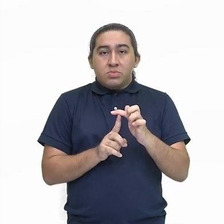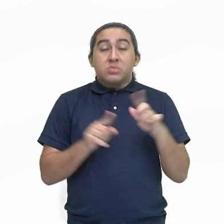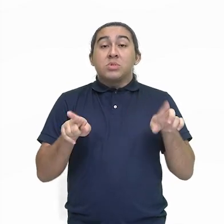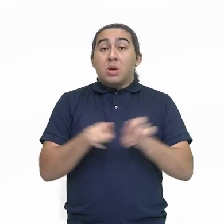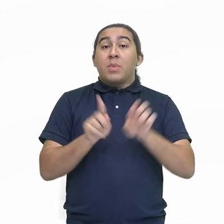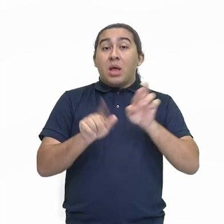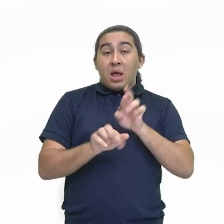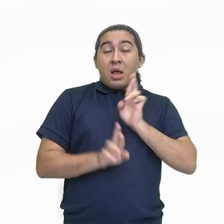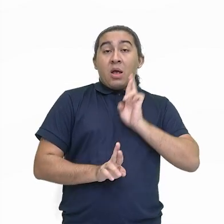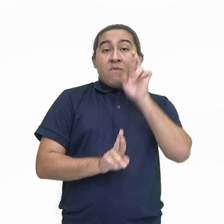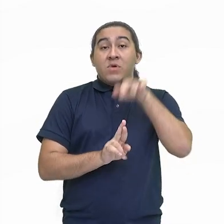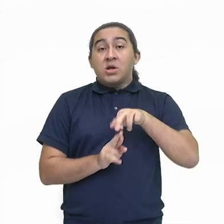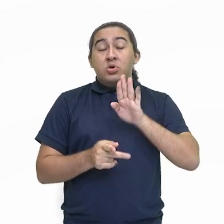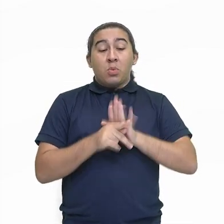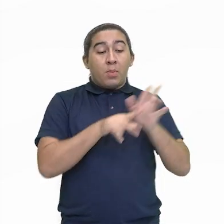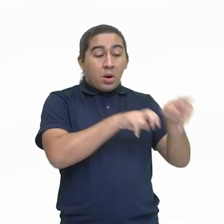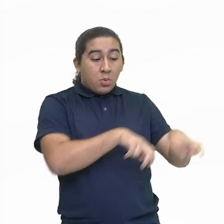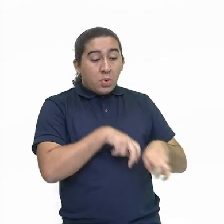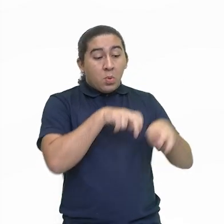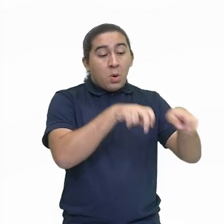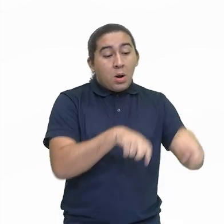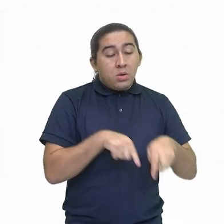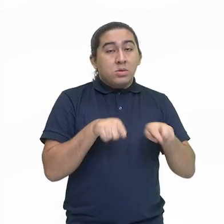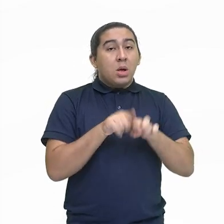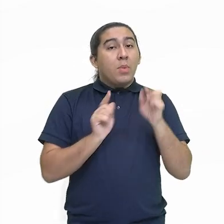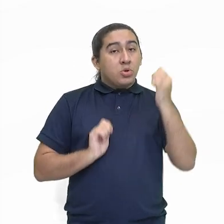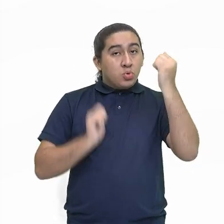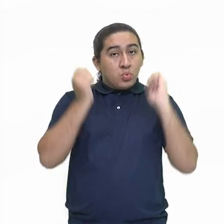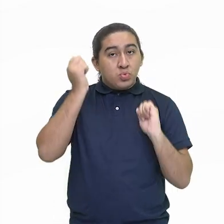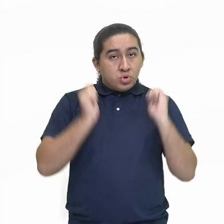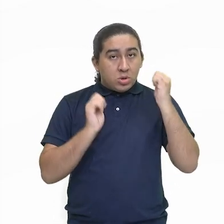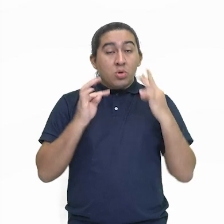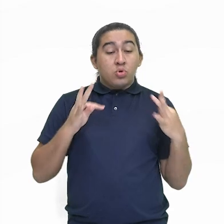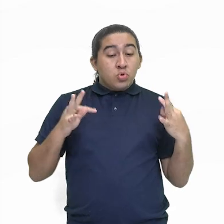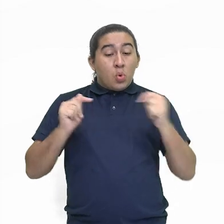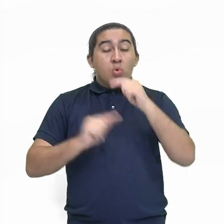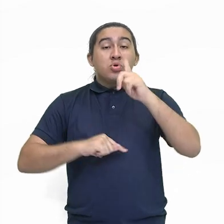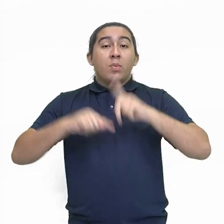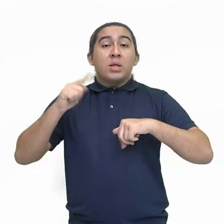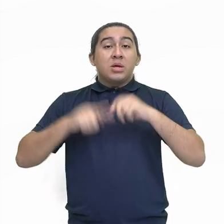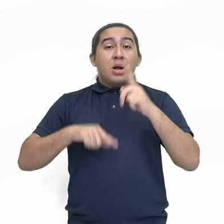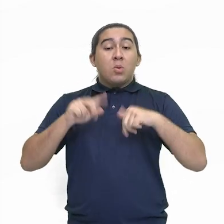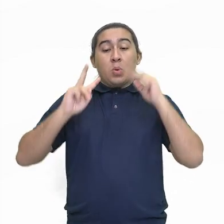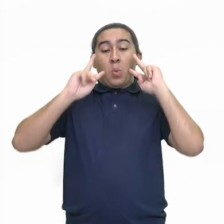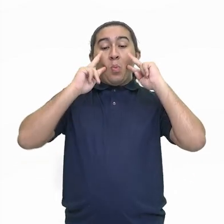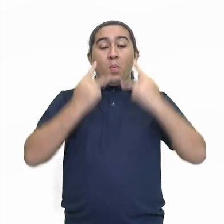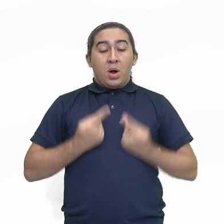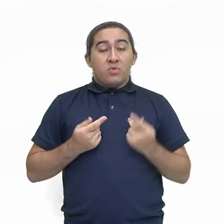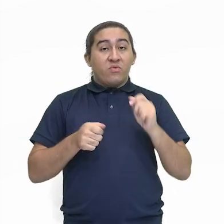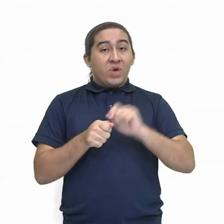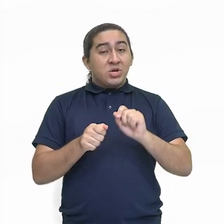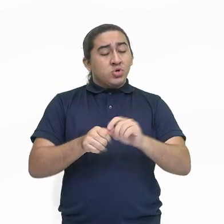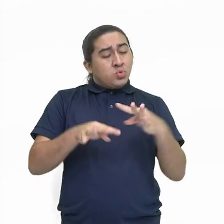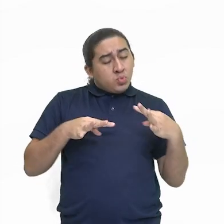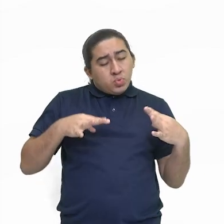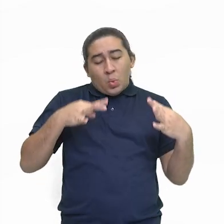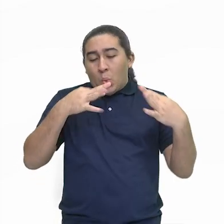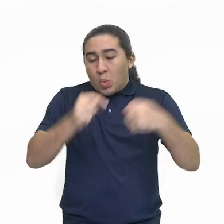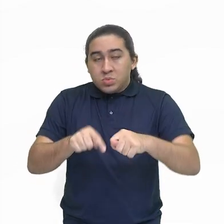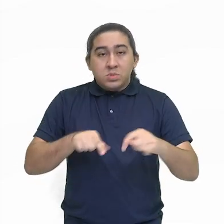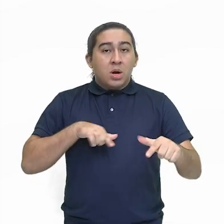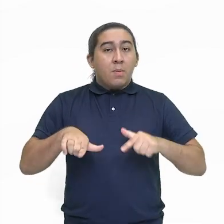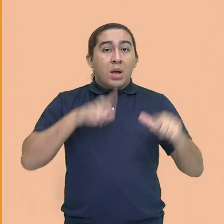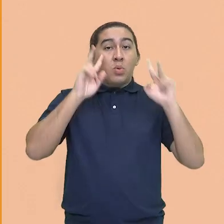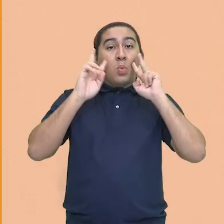relacionado com a agropecuária, com as indústrias. Então, todos os produtos que os seres humanos produzem, todo o trabalho que os seres humanos